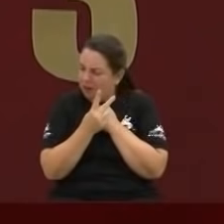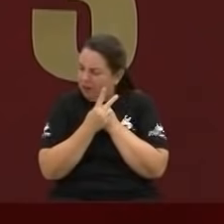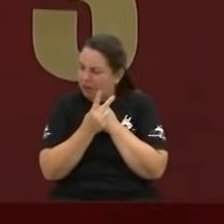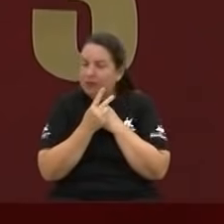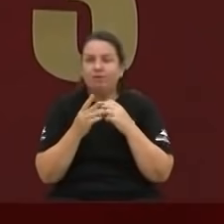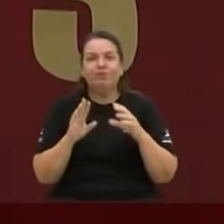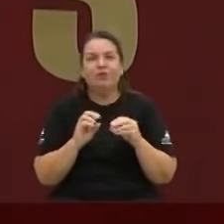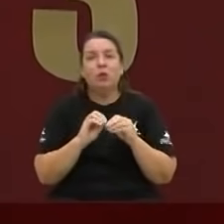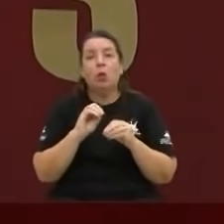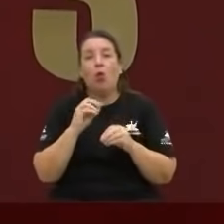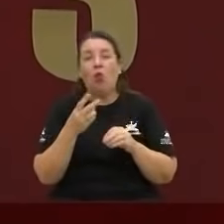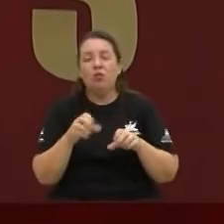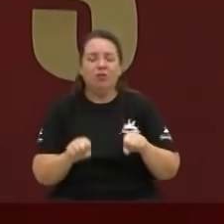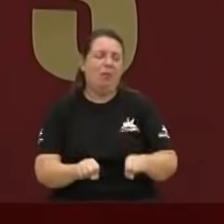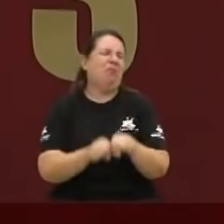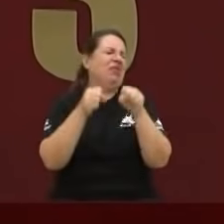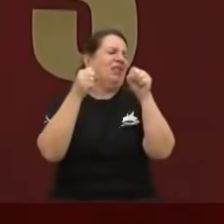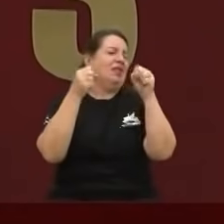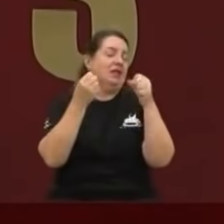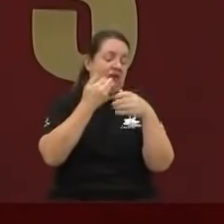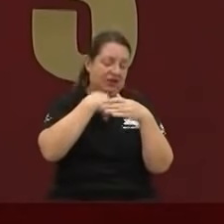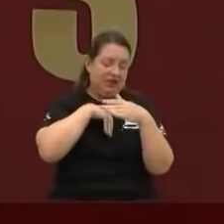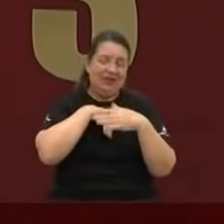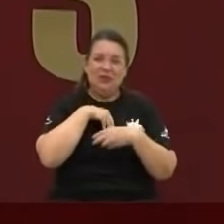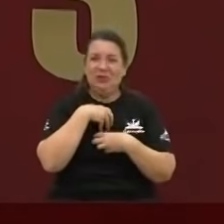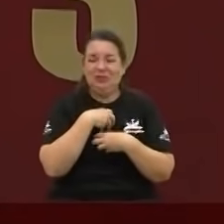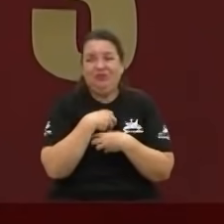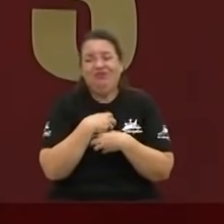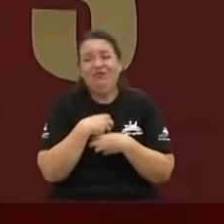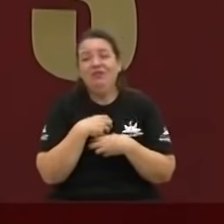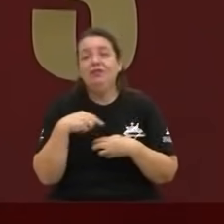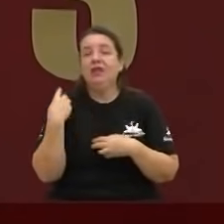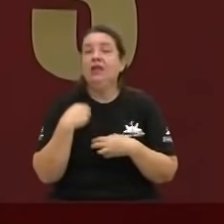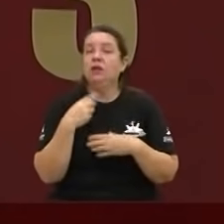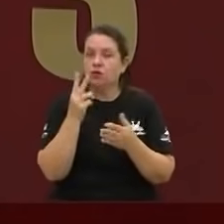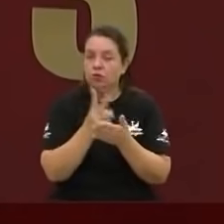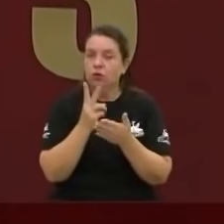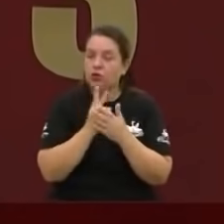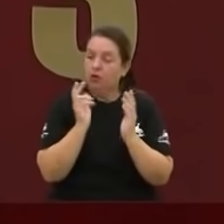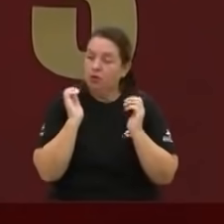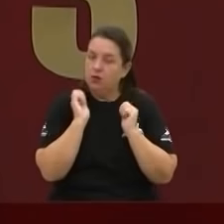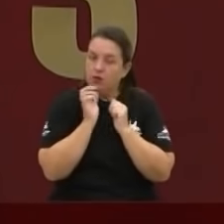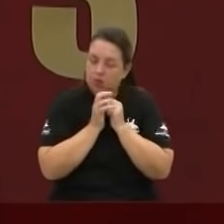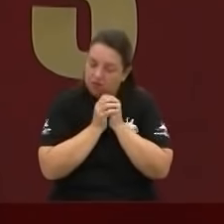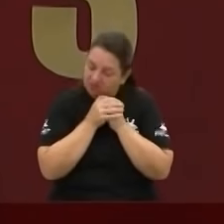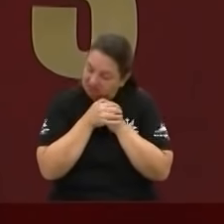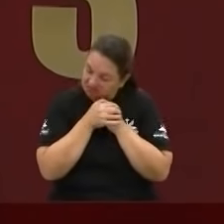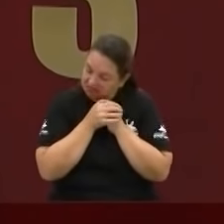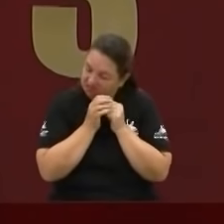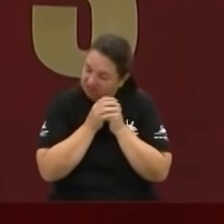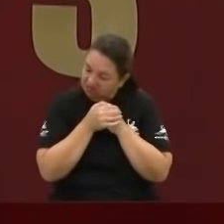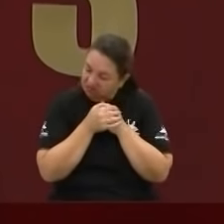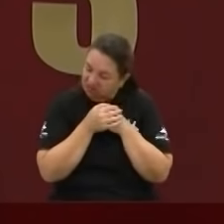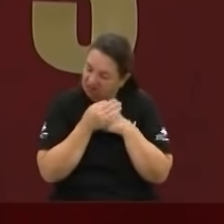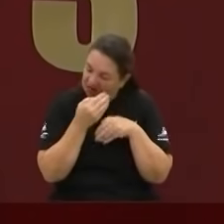quebrados por dentro. E a gente fica com as nossas mantinhas, o pouco que temos nos protegendo.